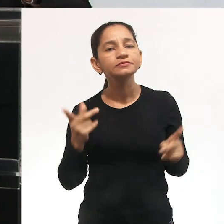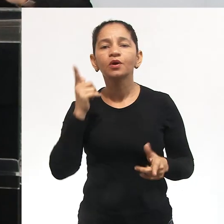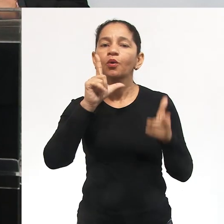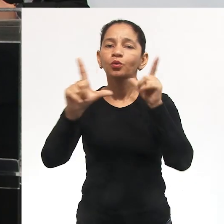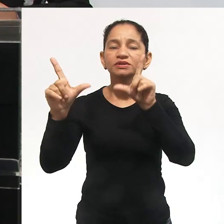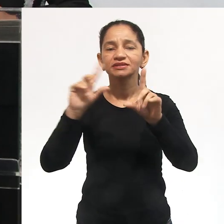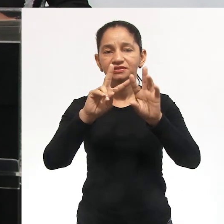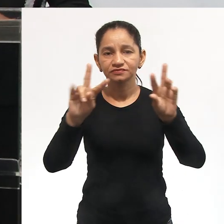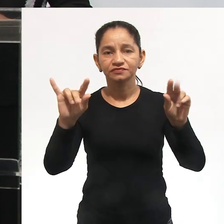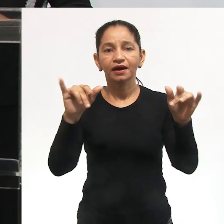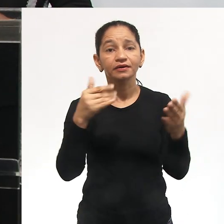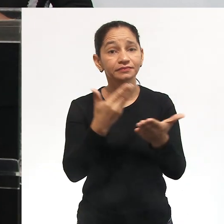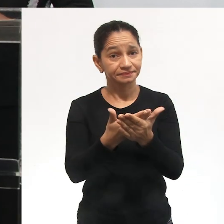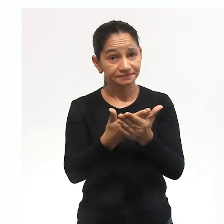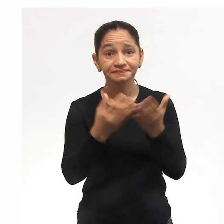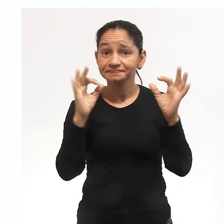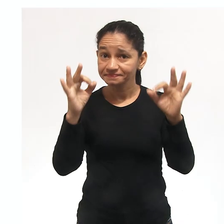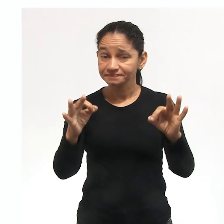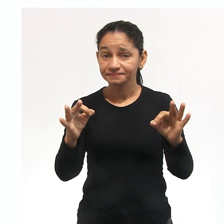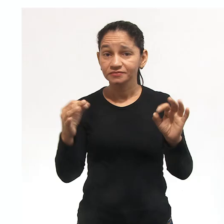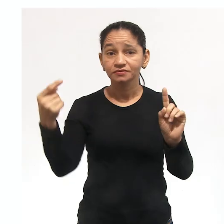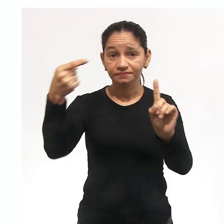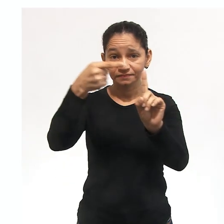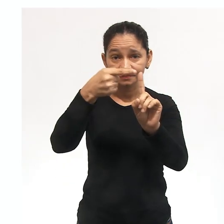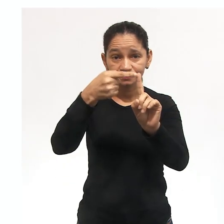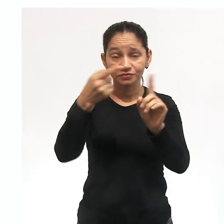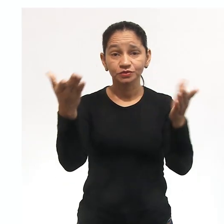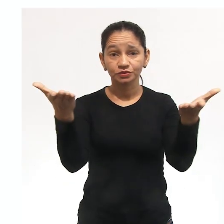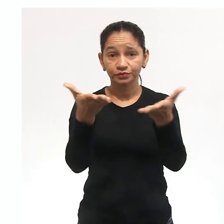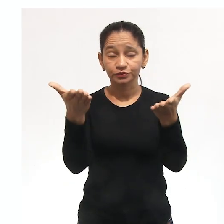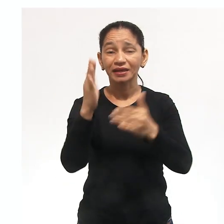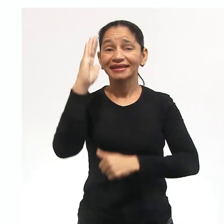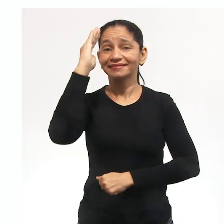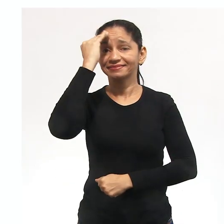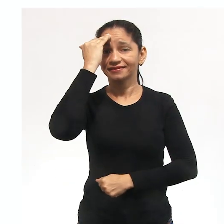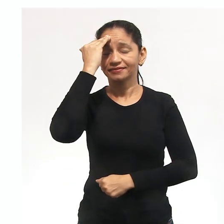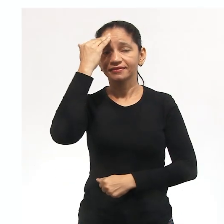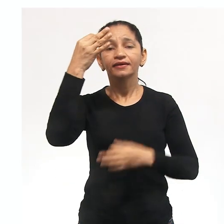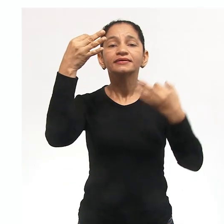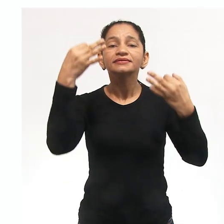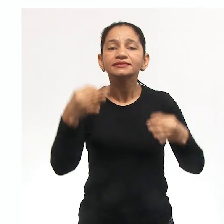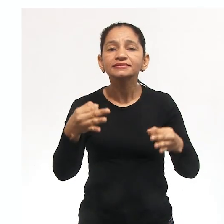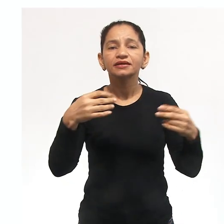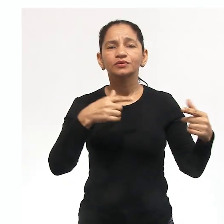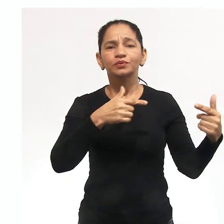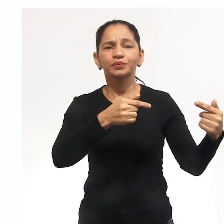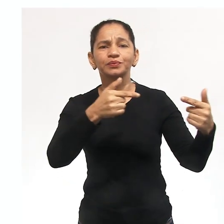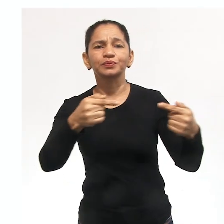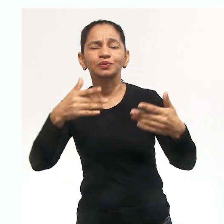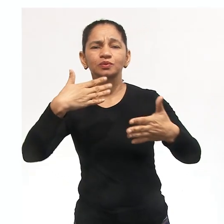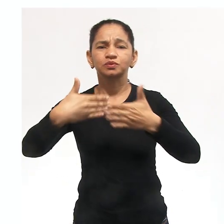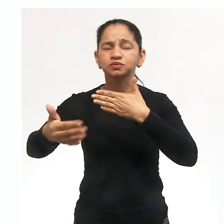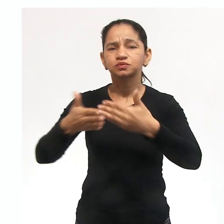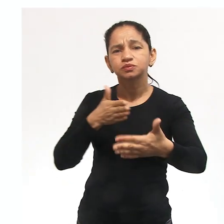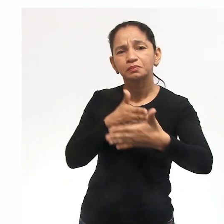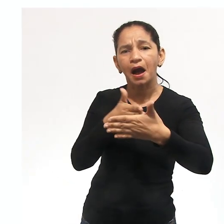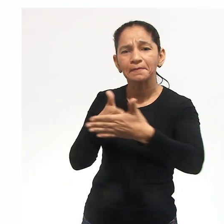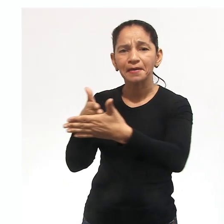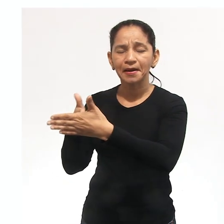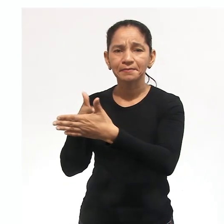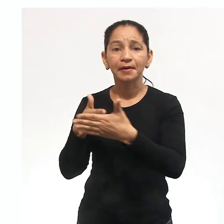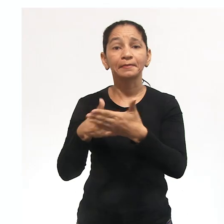alcançar na aula de hoje. Vamos lá? O objetivo é compreender os desafios da